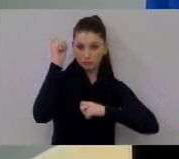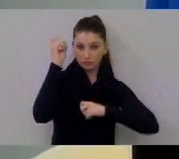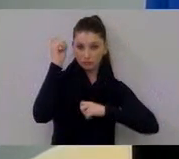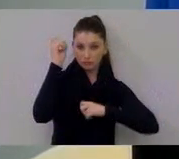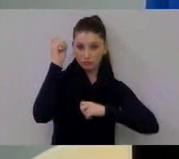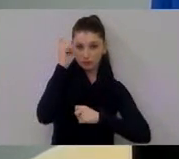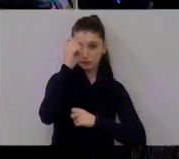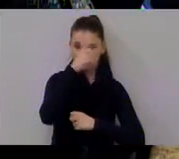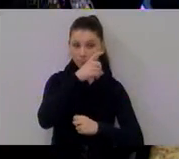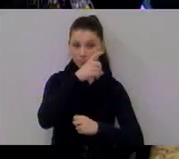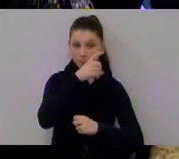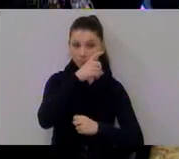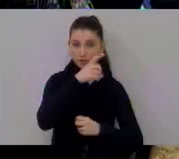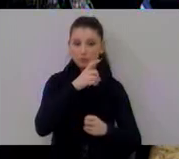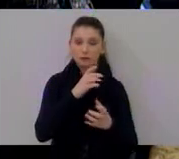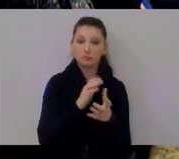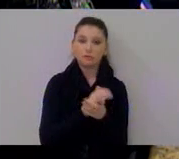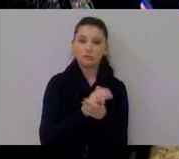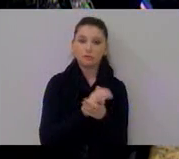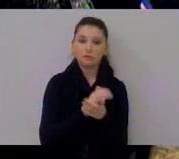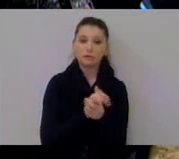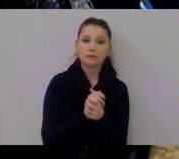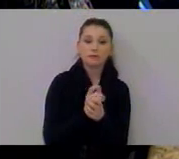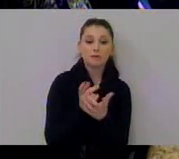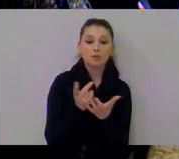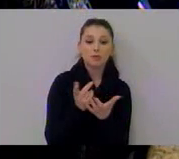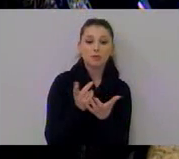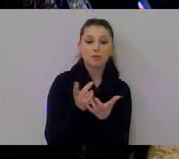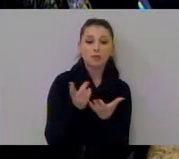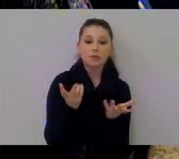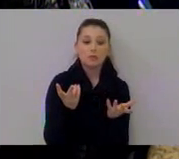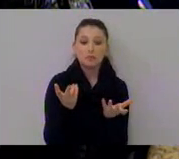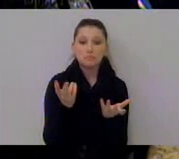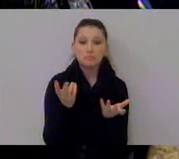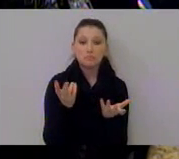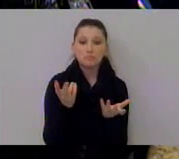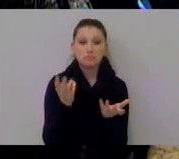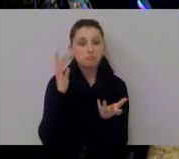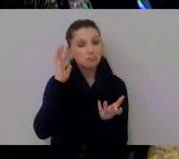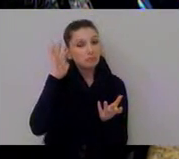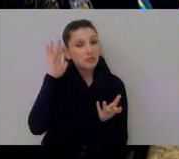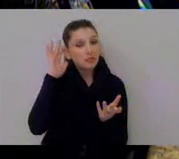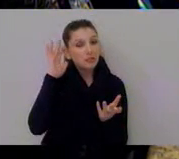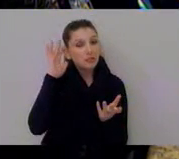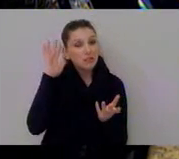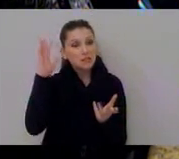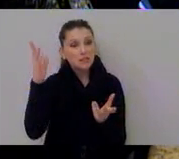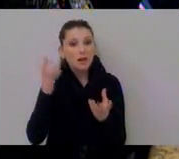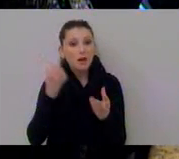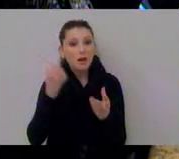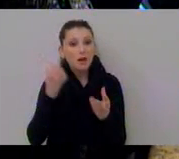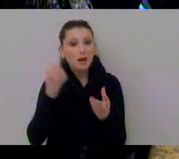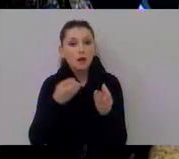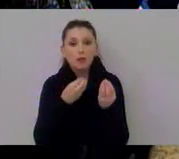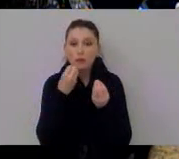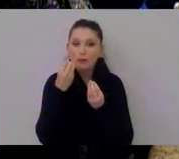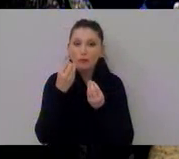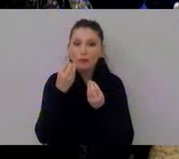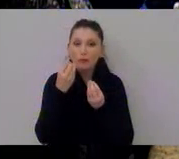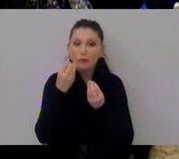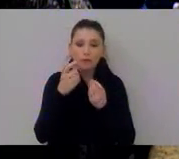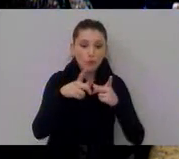Aí eu trago a reflexão da questão da quadra esportiva